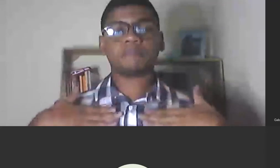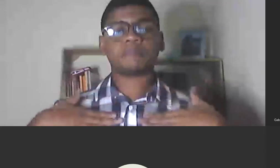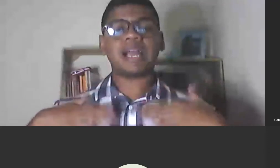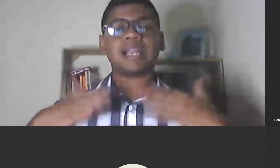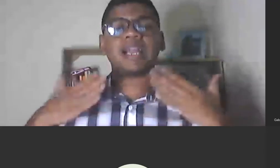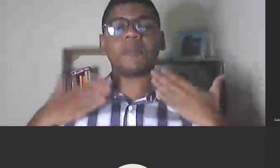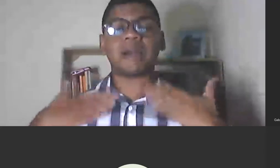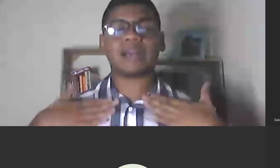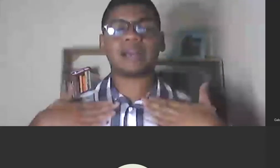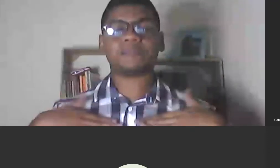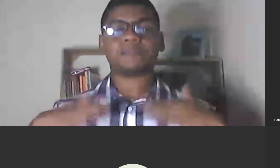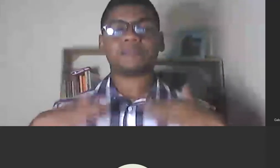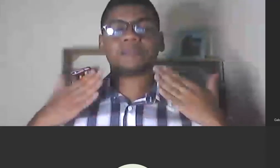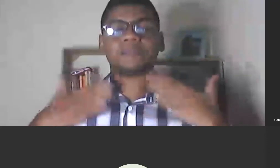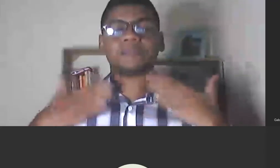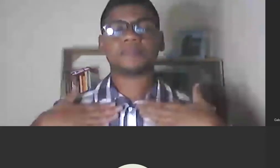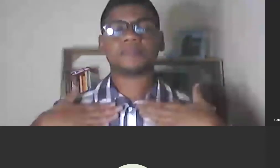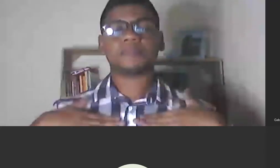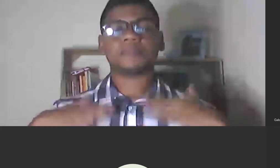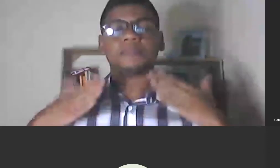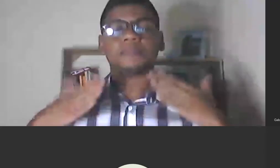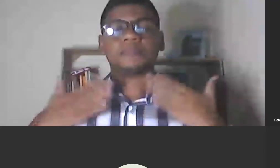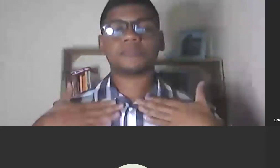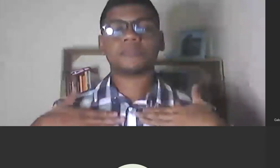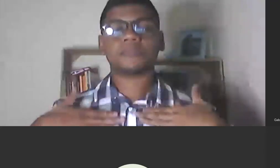Ok? Acalmar.